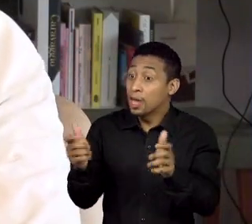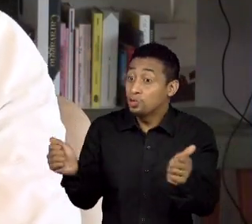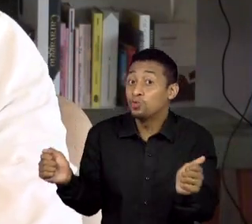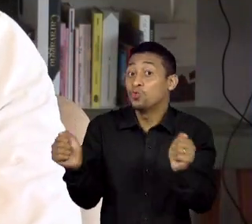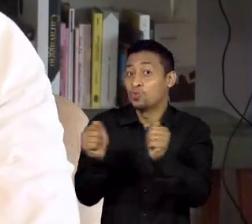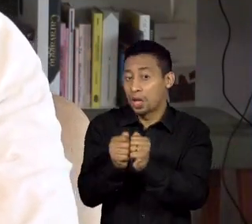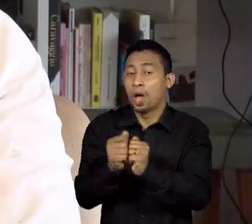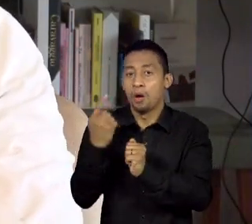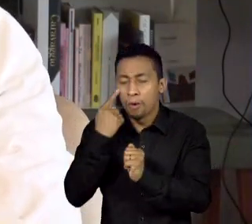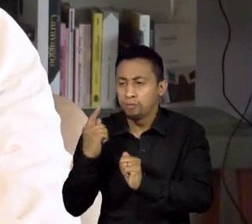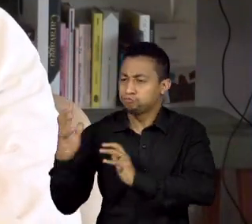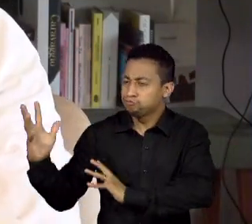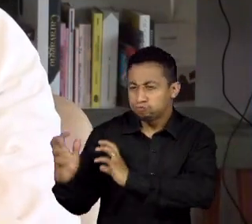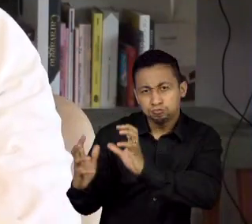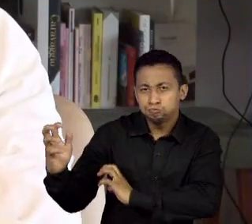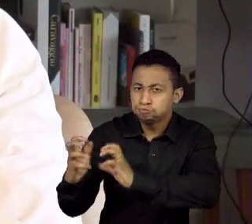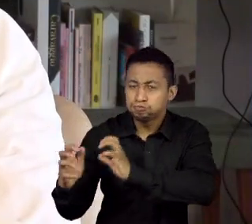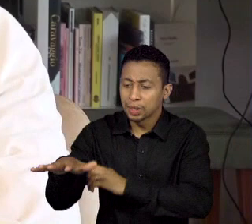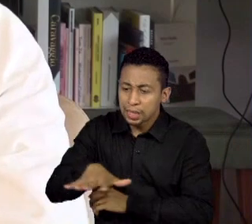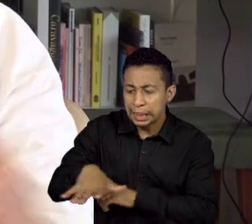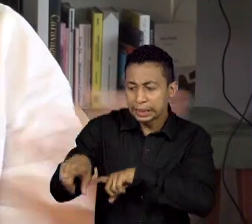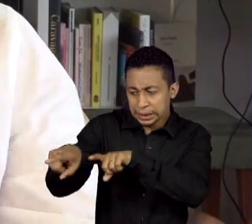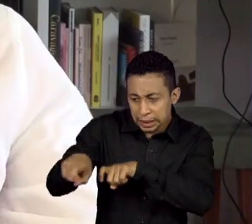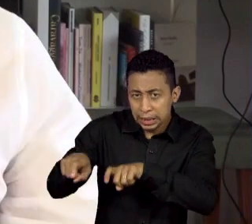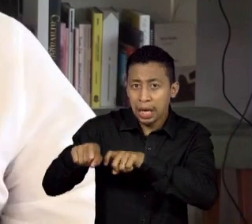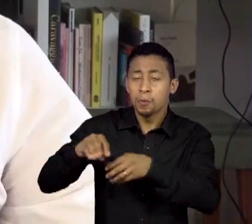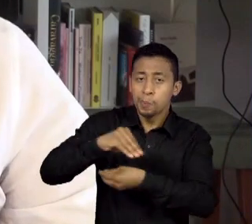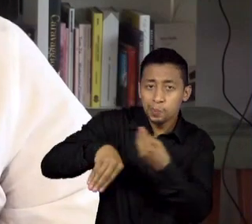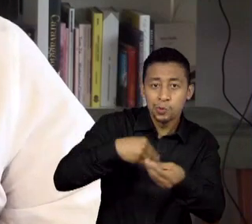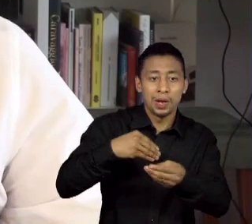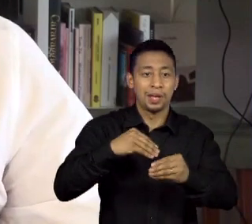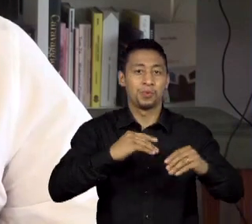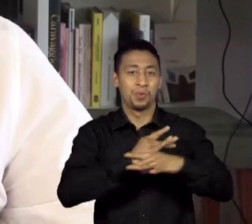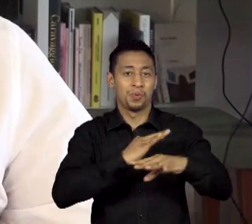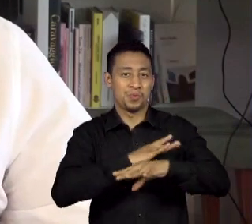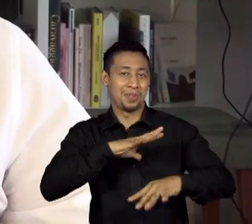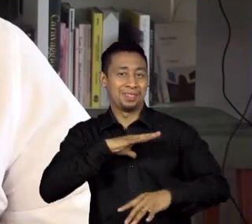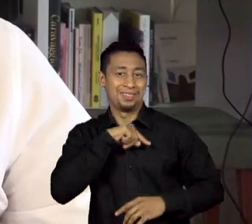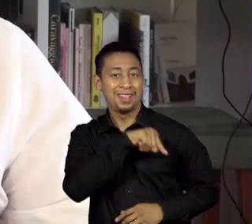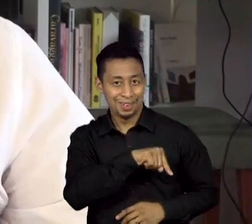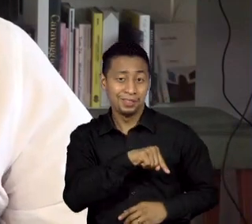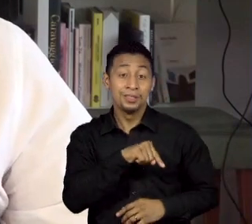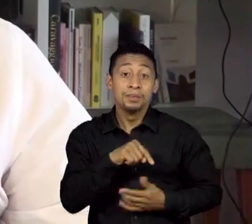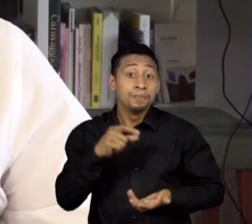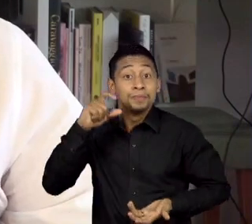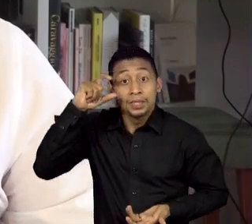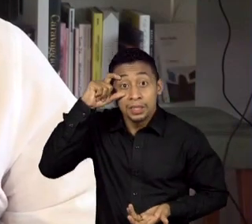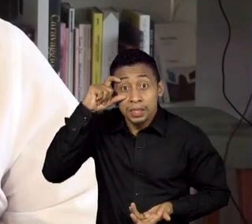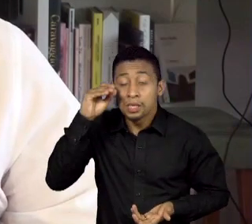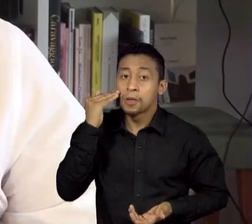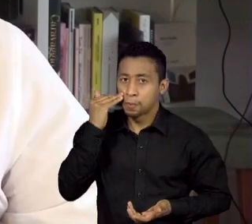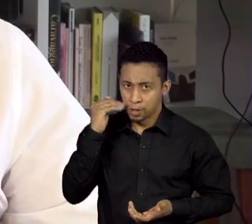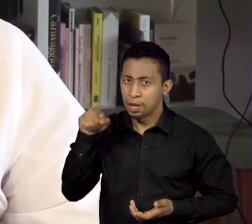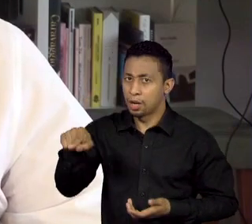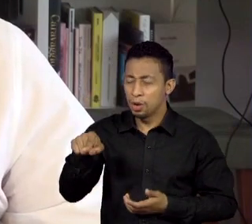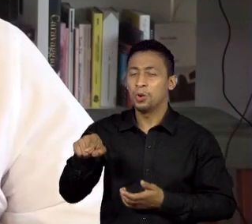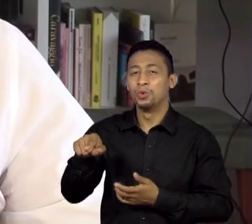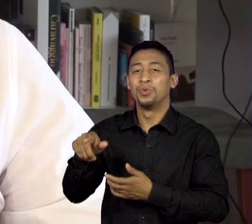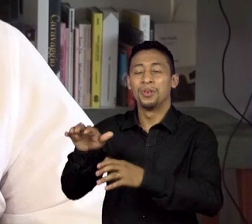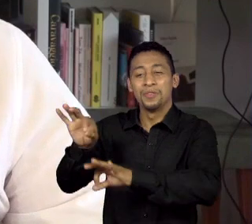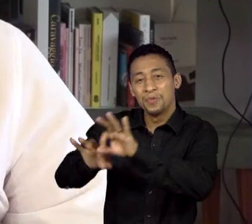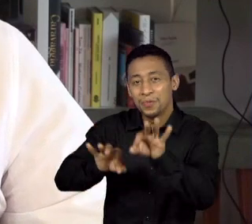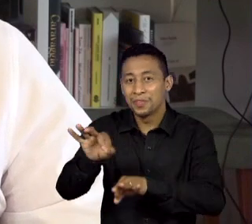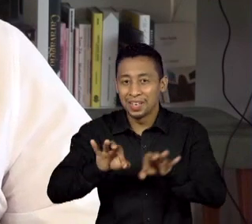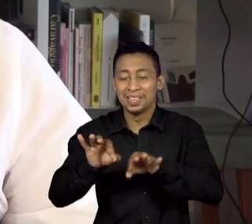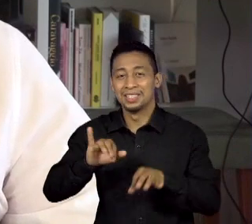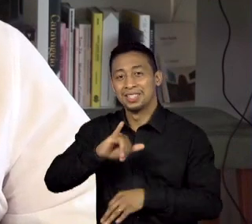a guerra urbana com esse tom. Porque, de certa maneira, Guimarães fez com os jagunços, né, que ele chama de jagunços, mas que são